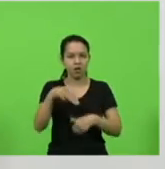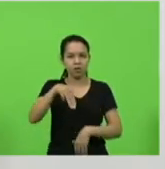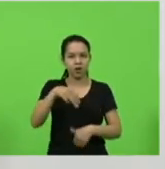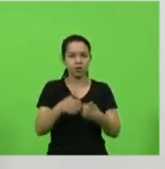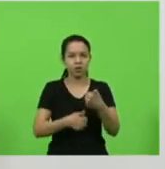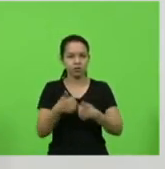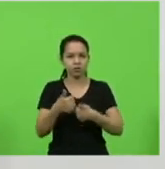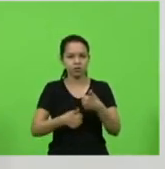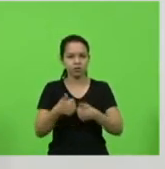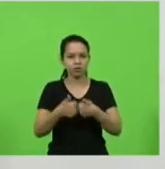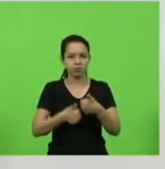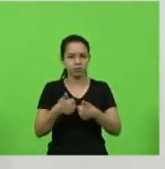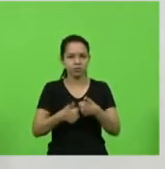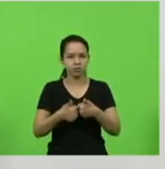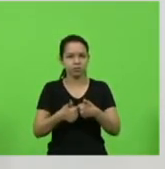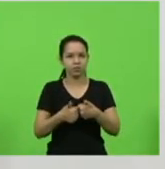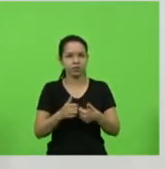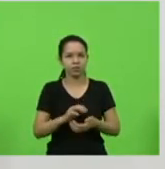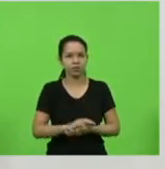e que tem muitos